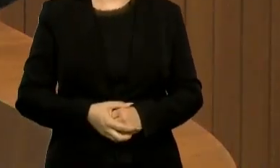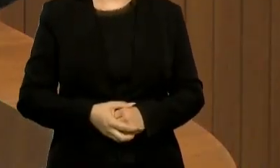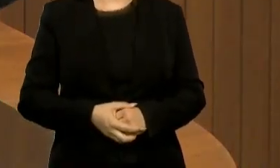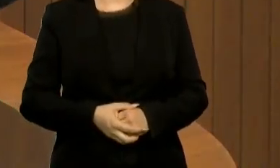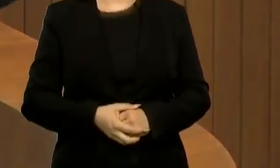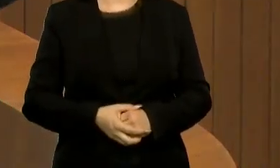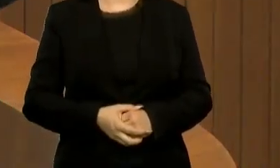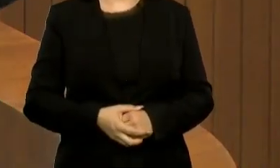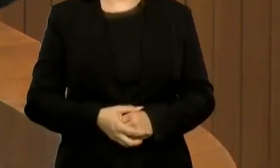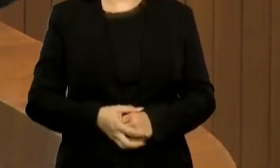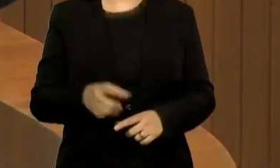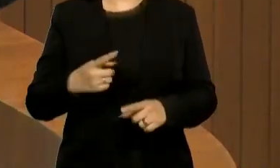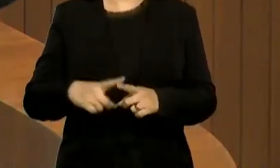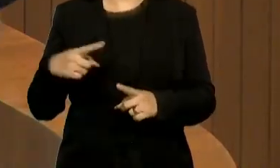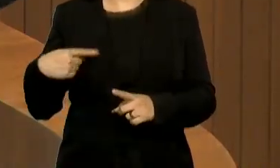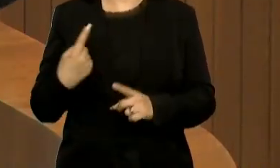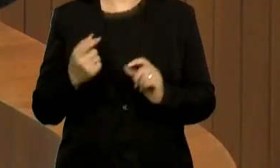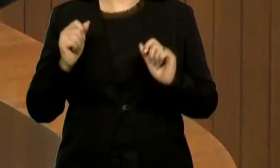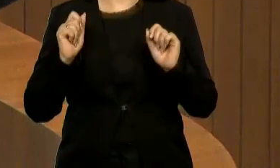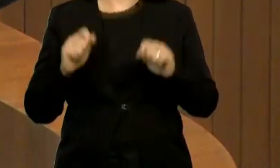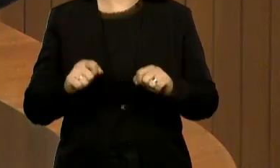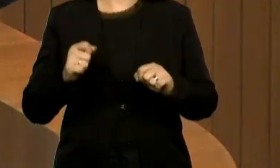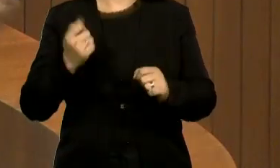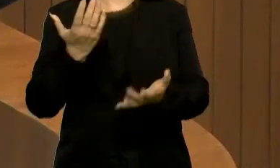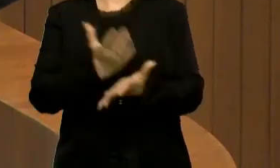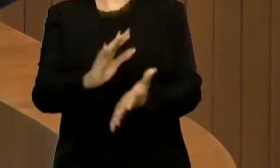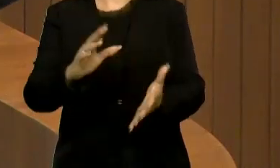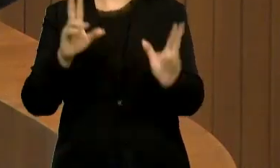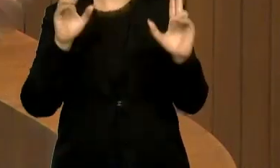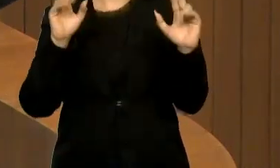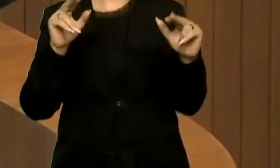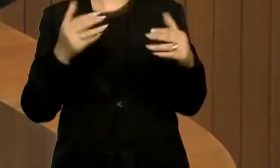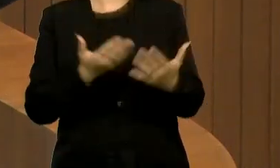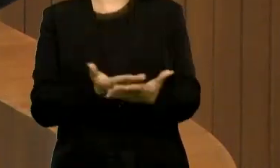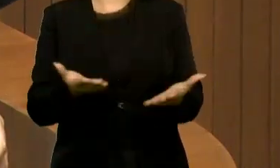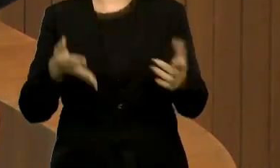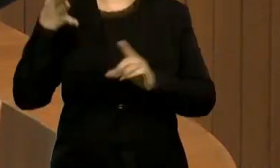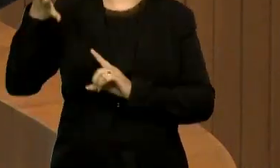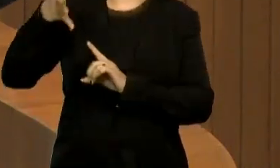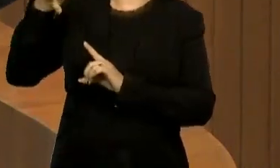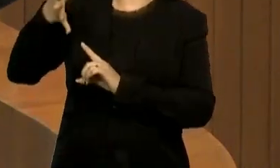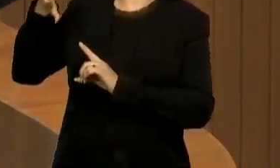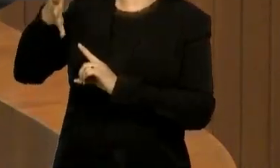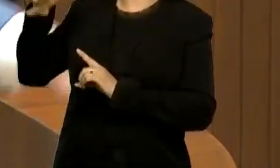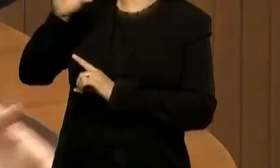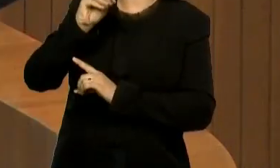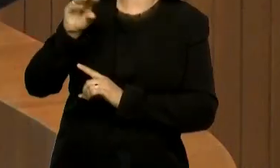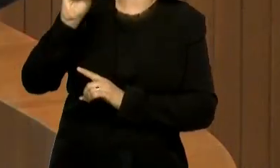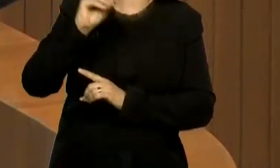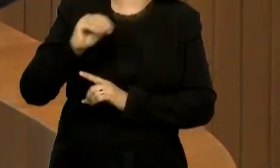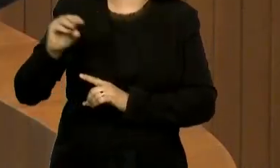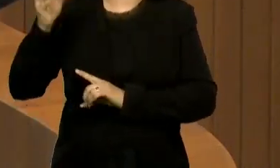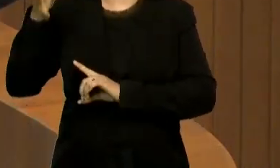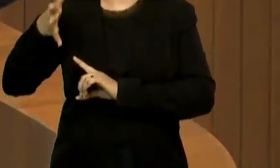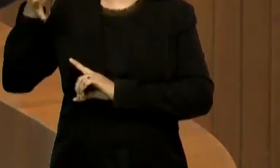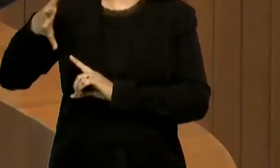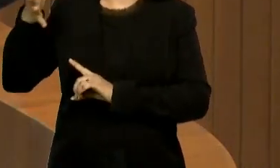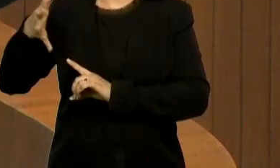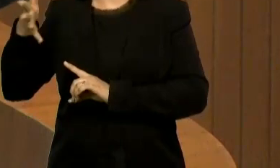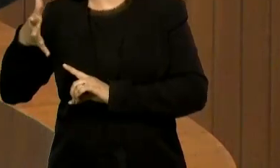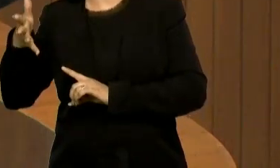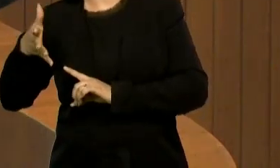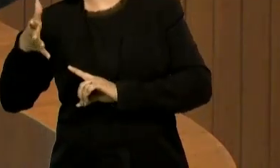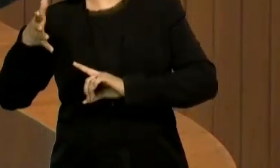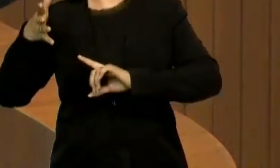Para que a gente possa botar um ponto nisso e não ficar fazendo da tribuna da Assembleia um palanque